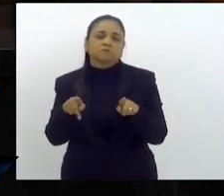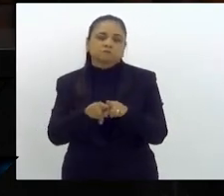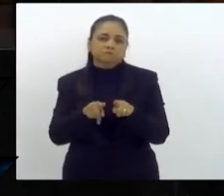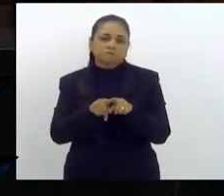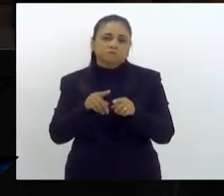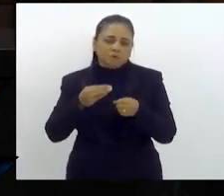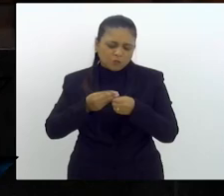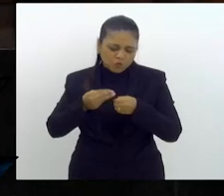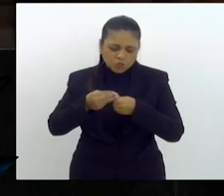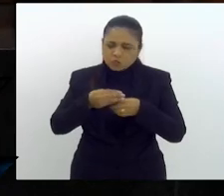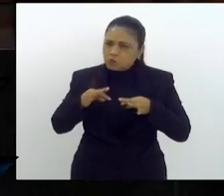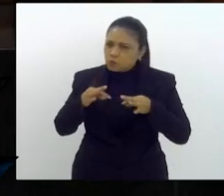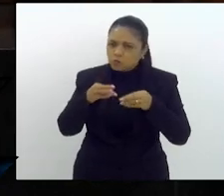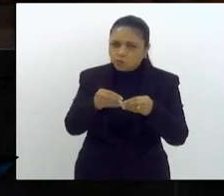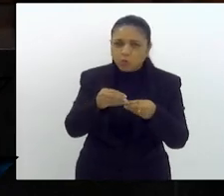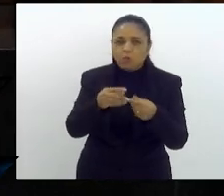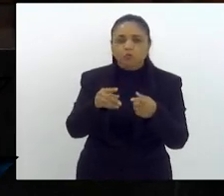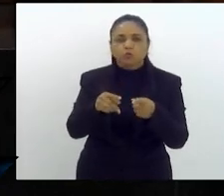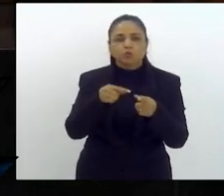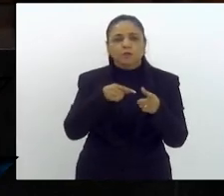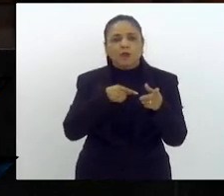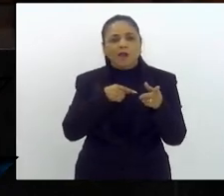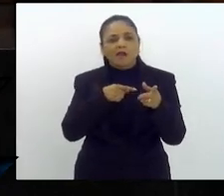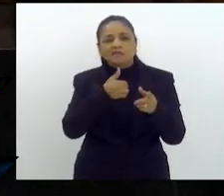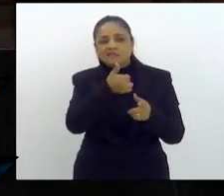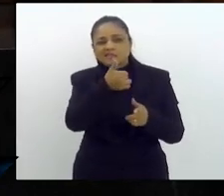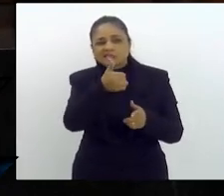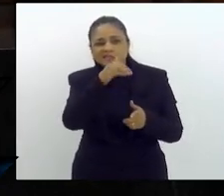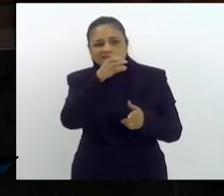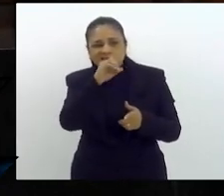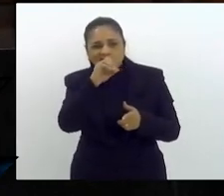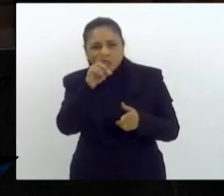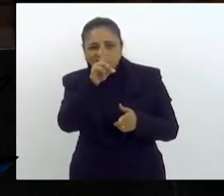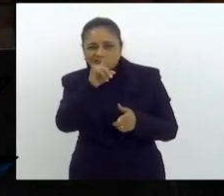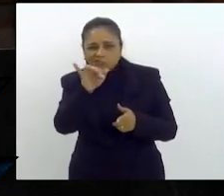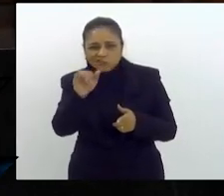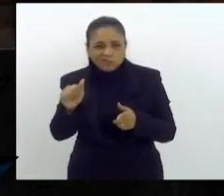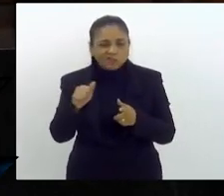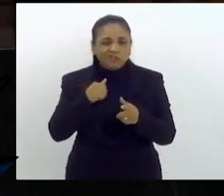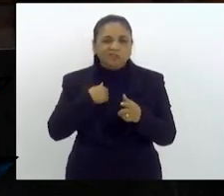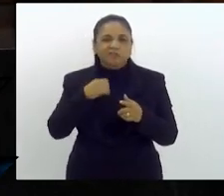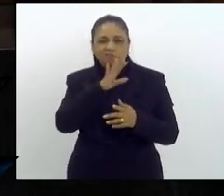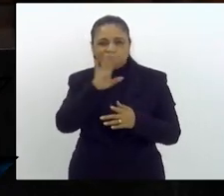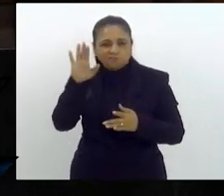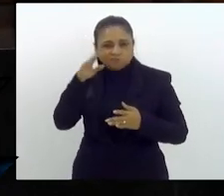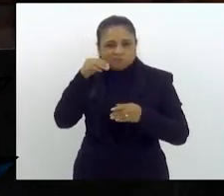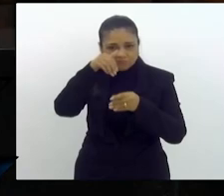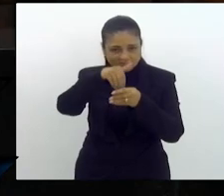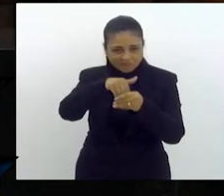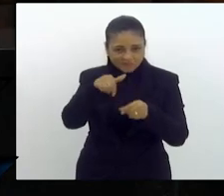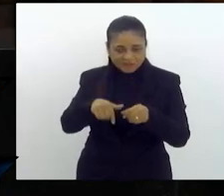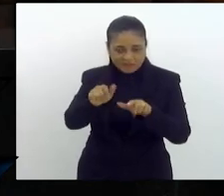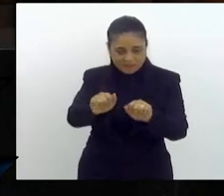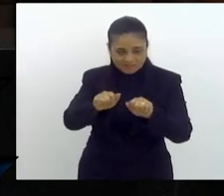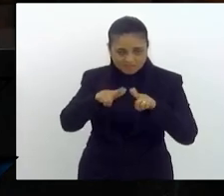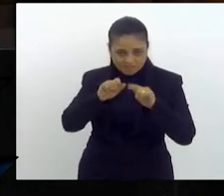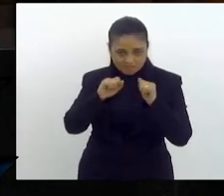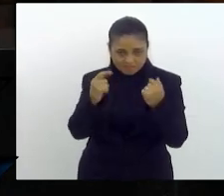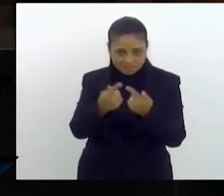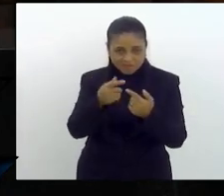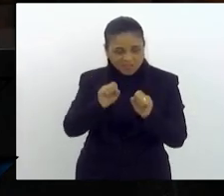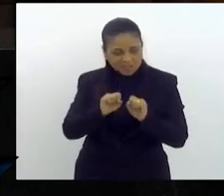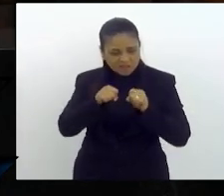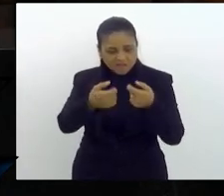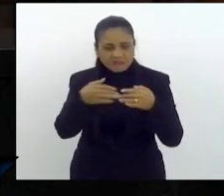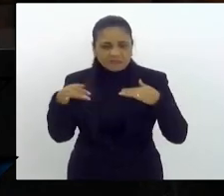para prestar contas desses últimos 100 dias de Mandato popular na Assembleia Legislativa do Estado do Rio de Janeiro em defesa